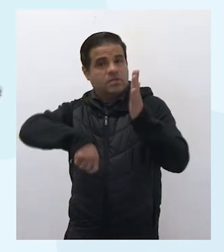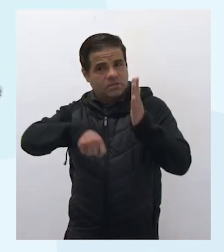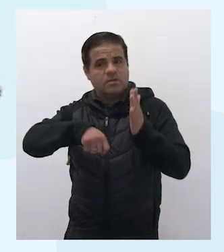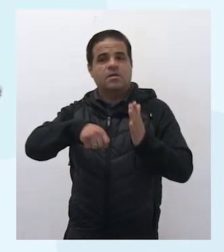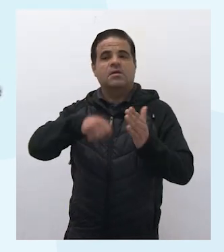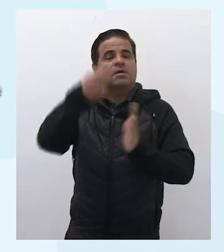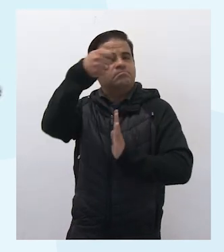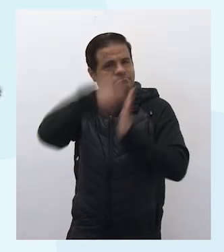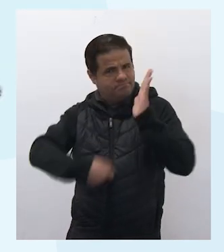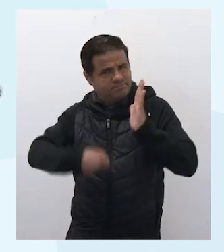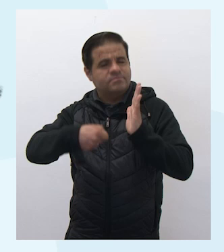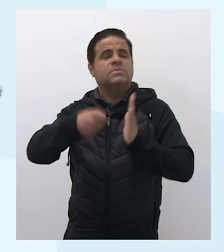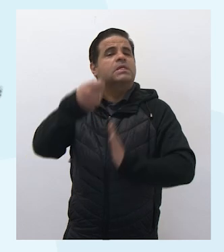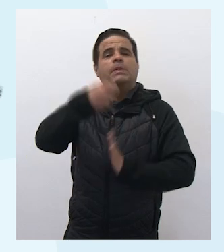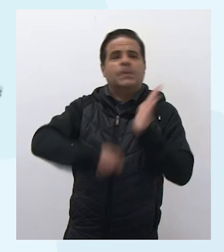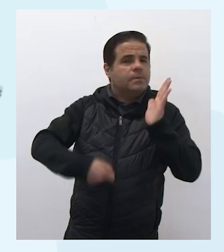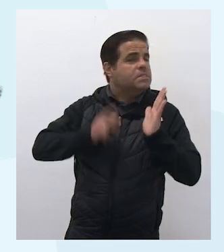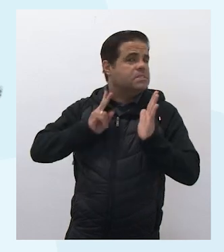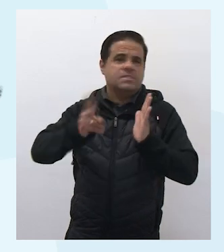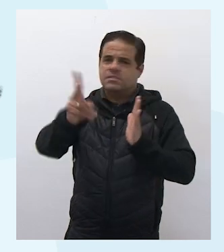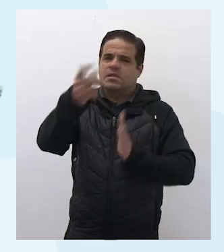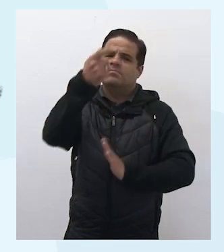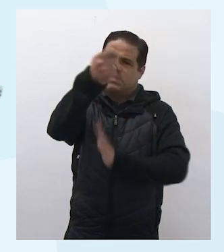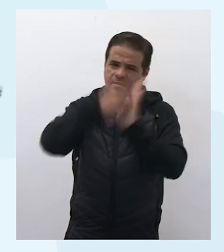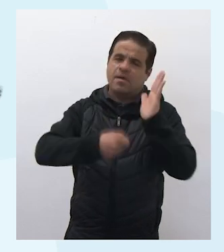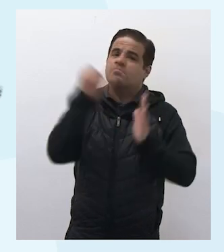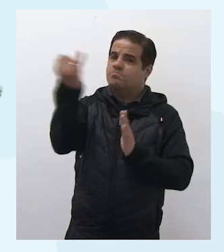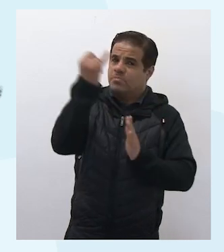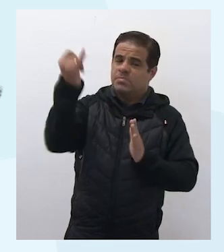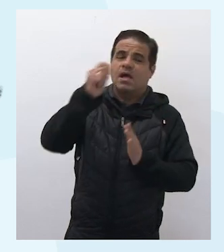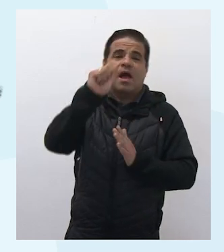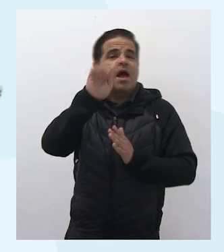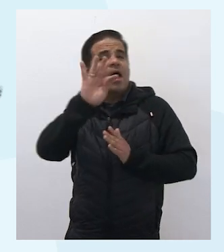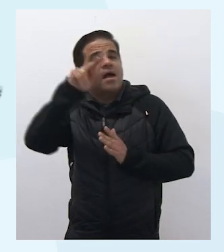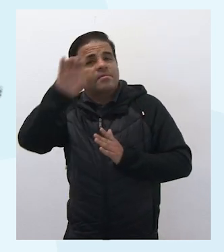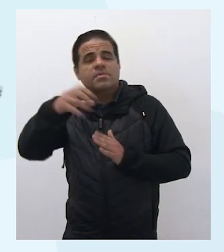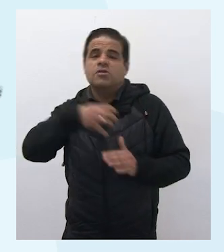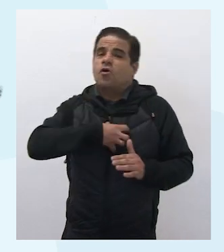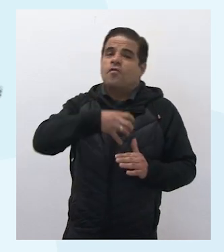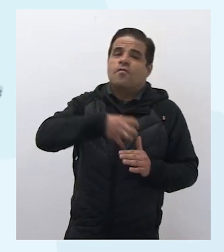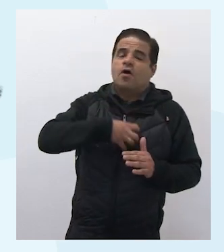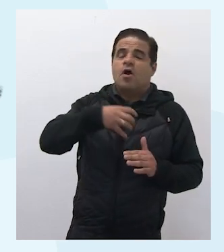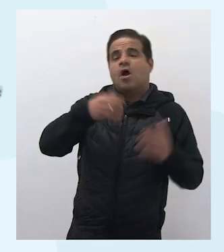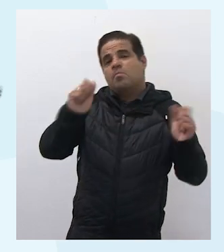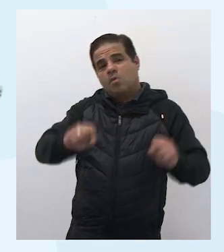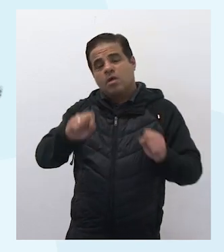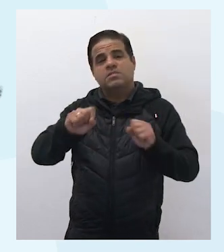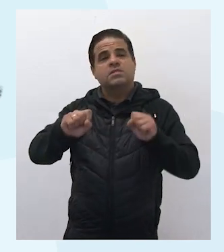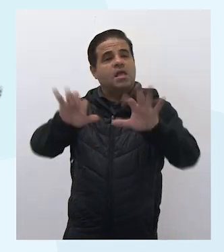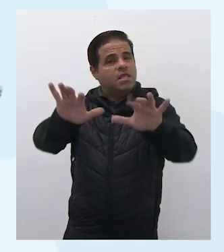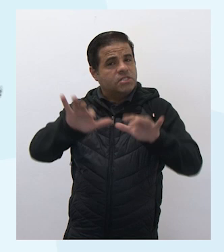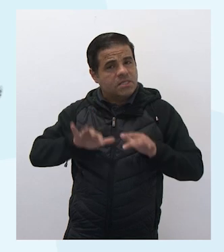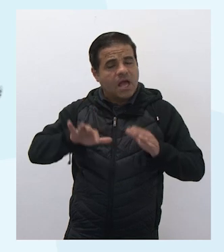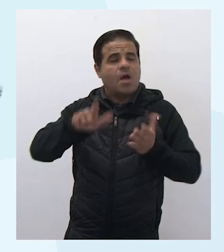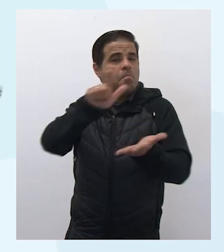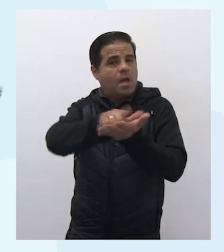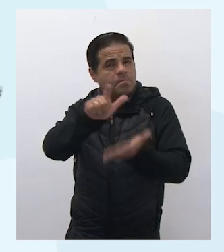um diário de bordo, que vocês escrevam isso, escrevam esses ATPCs da sua forma, pode ser digital, pode ser no